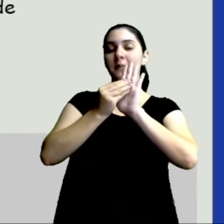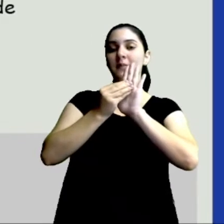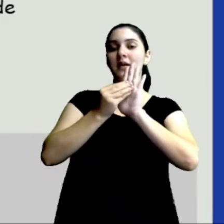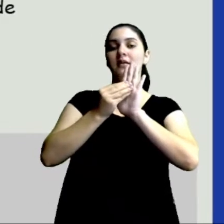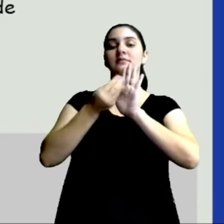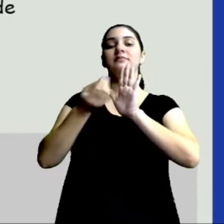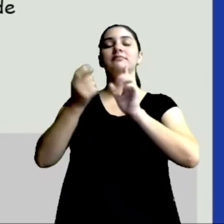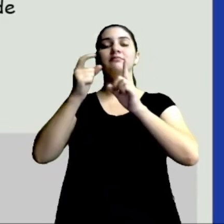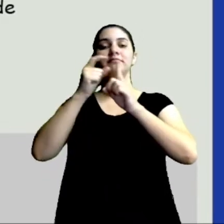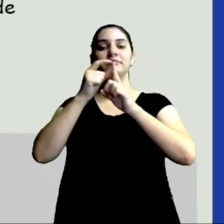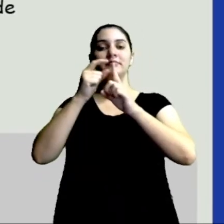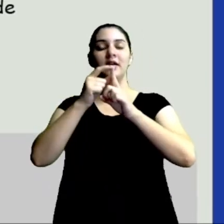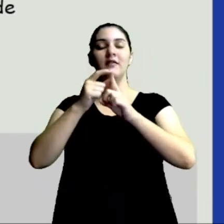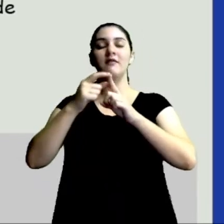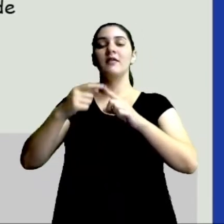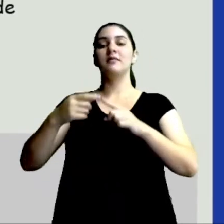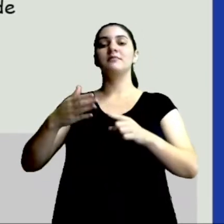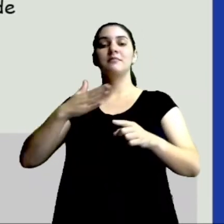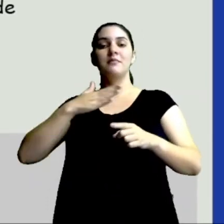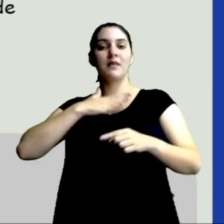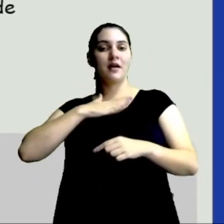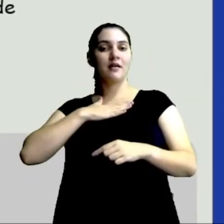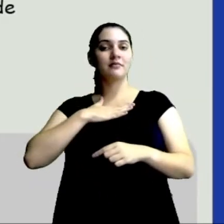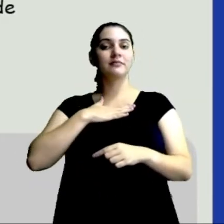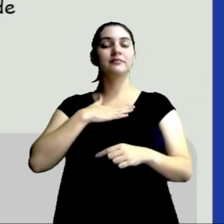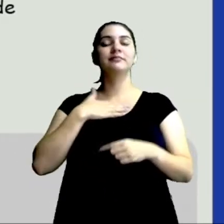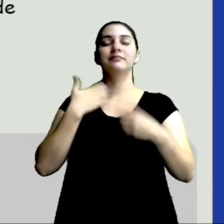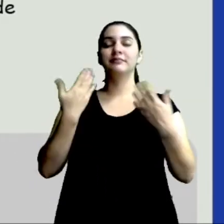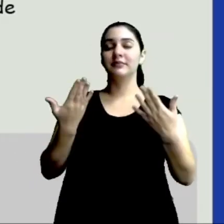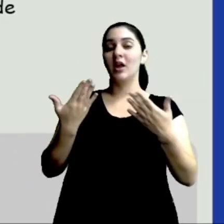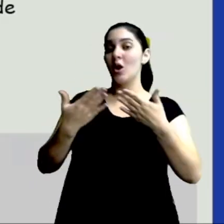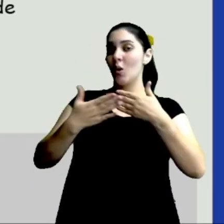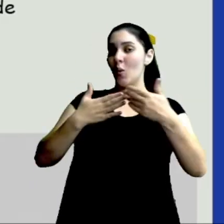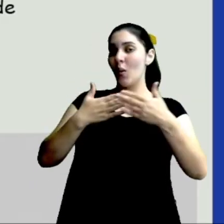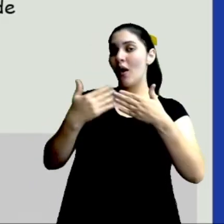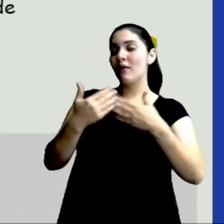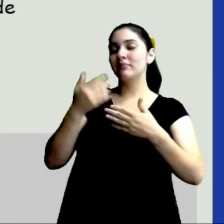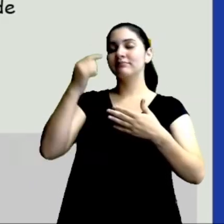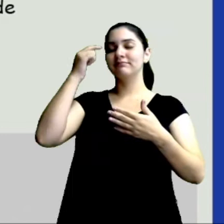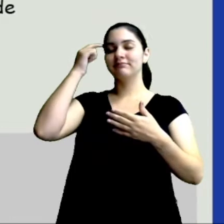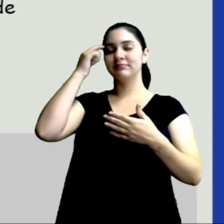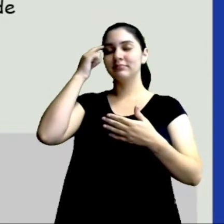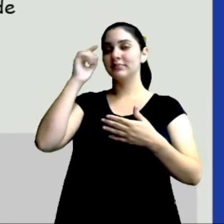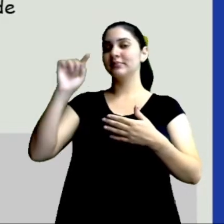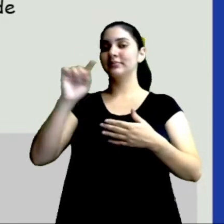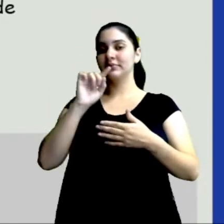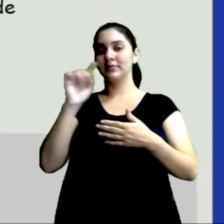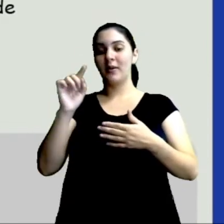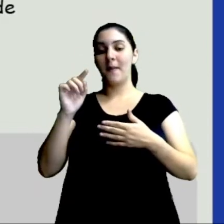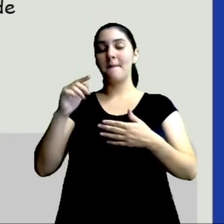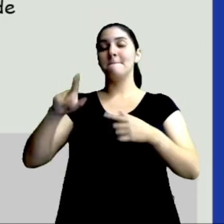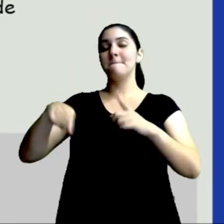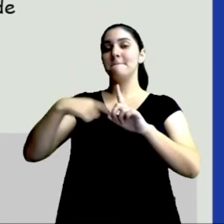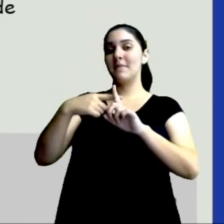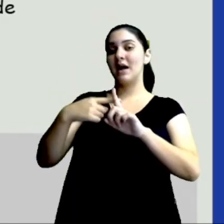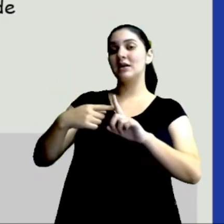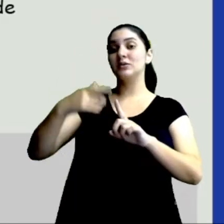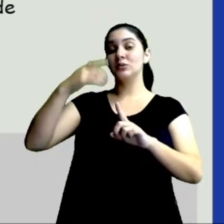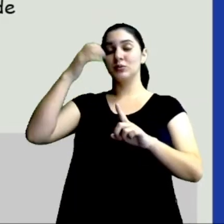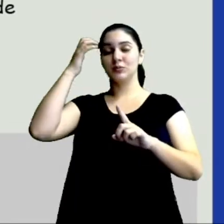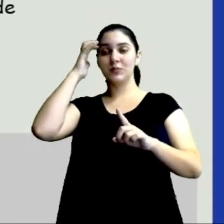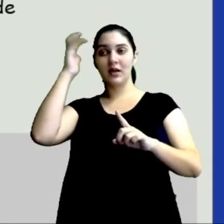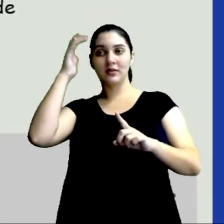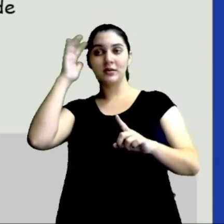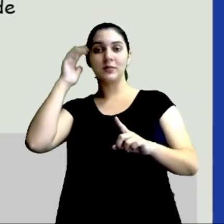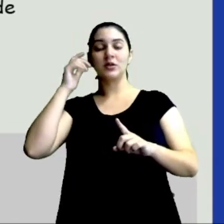possessivo meus. Assim, não se trata de qualquer pensamento, mas os pensamentos de alguém. Neste